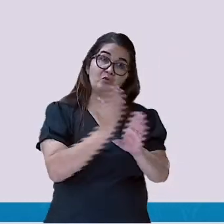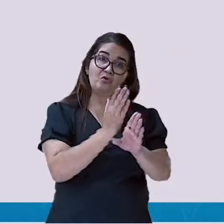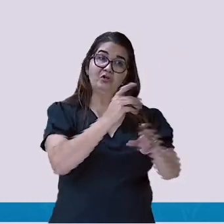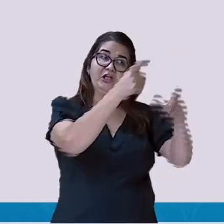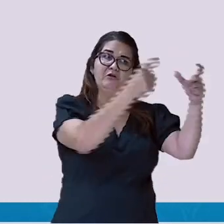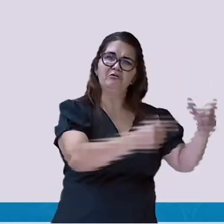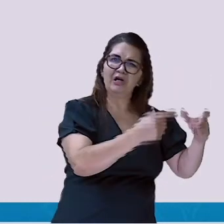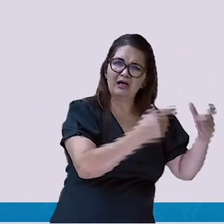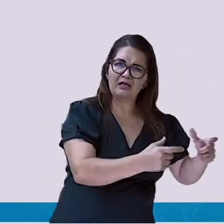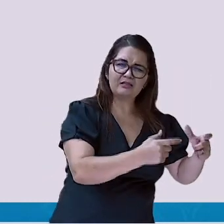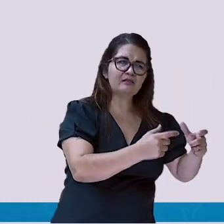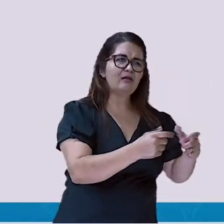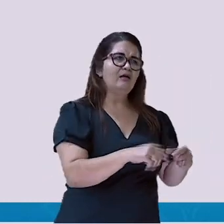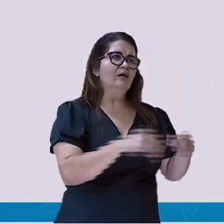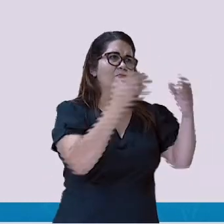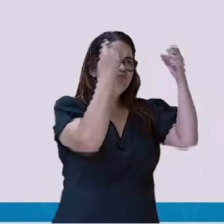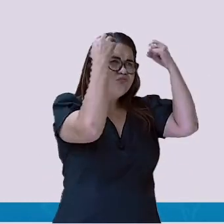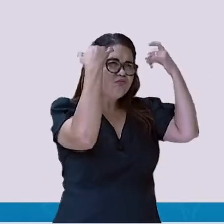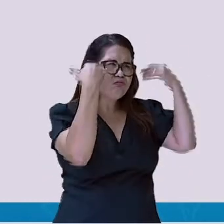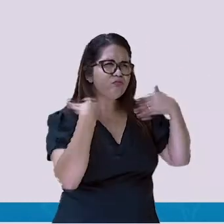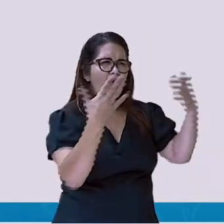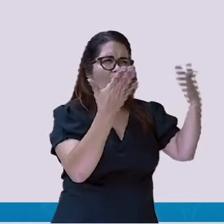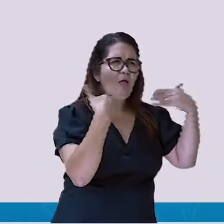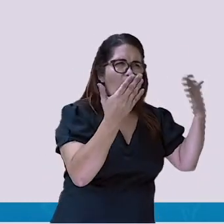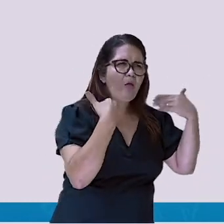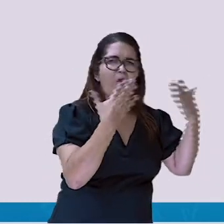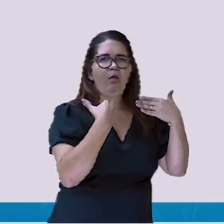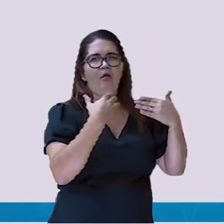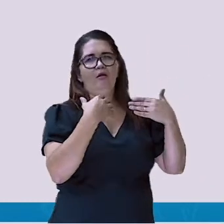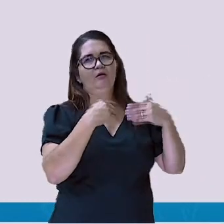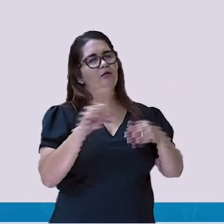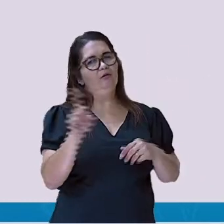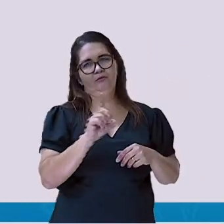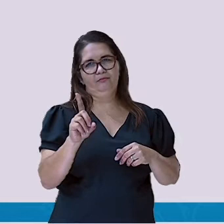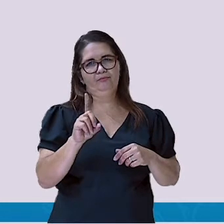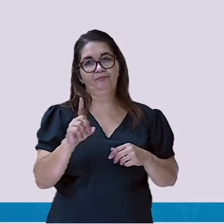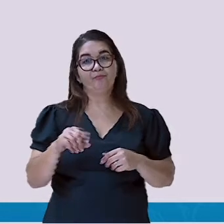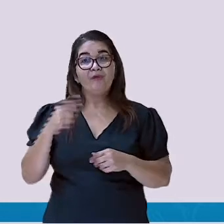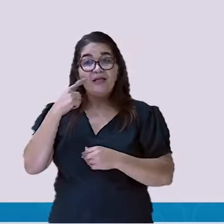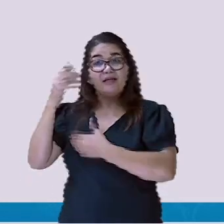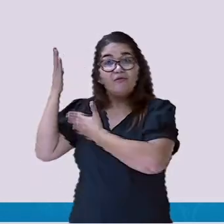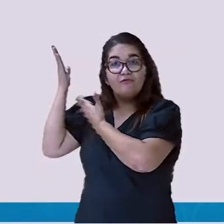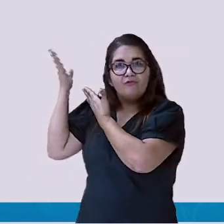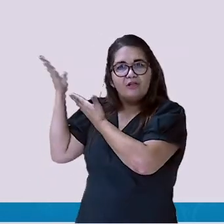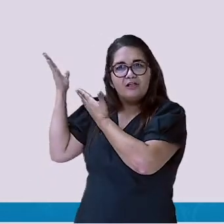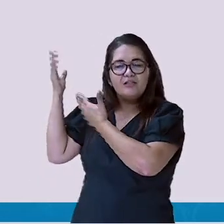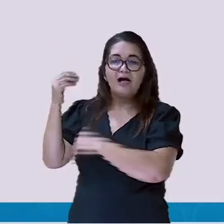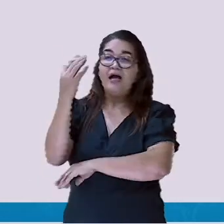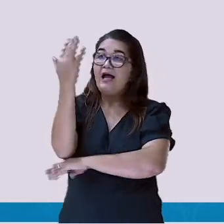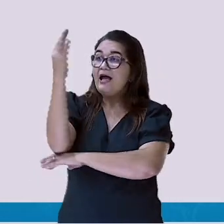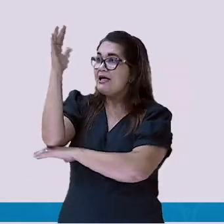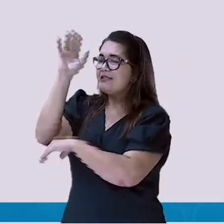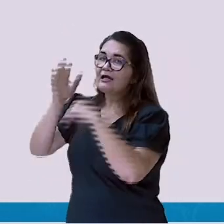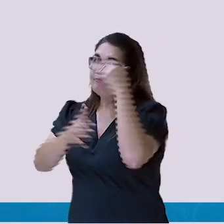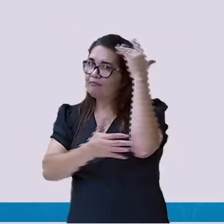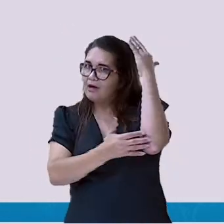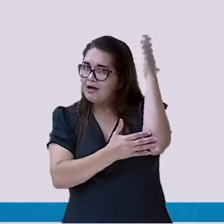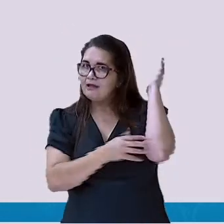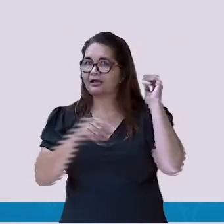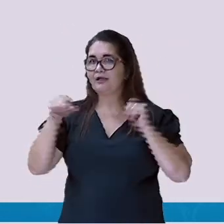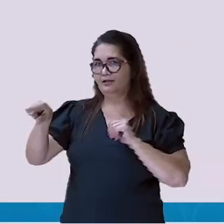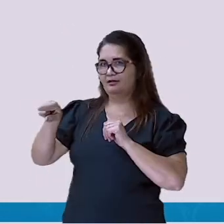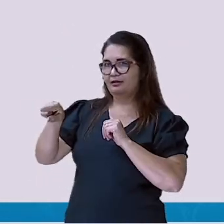mata de araucária. Quais são as características da mata de araucária? A mata de araucária ela é de grande